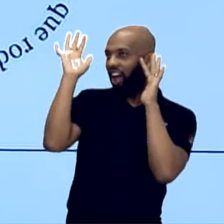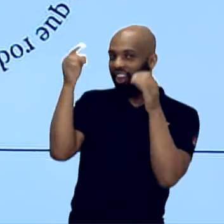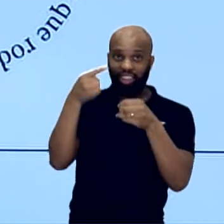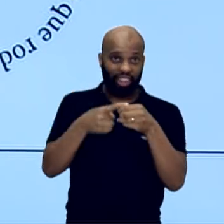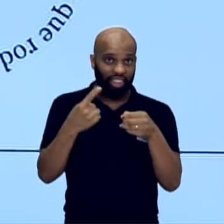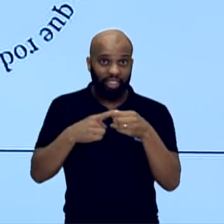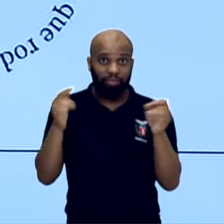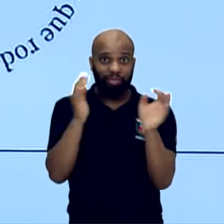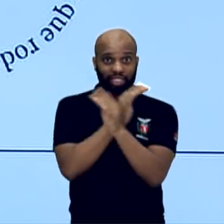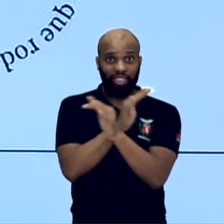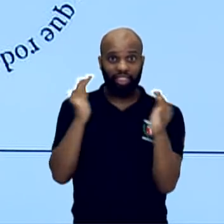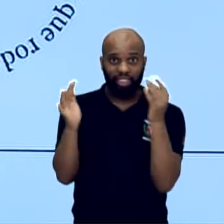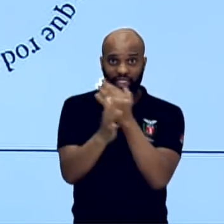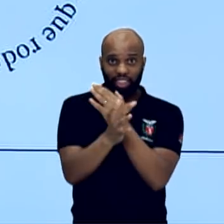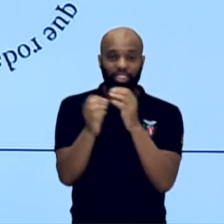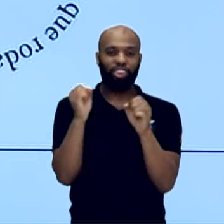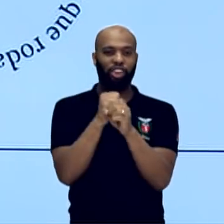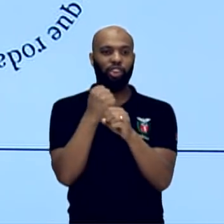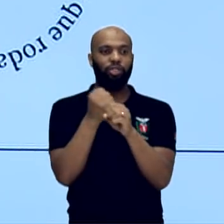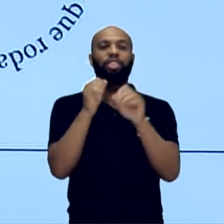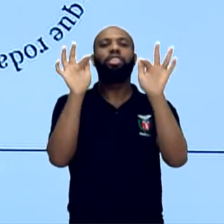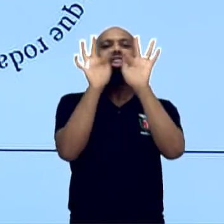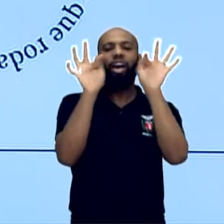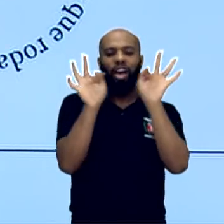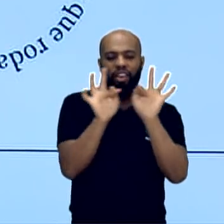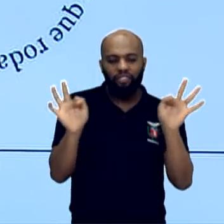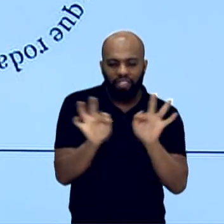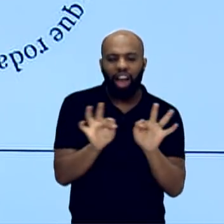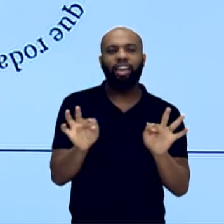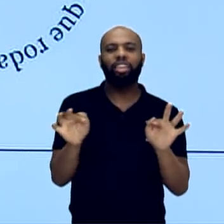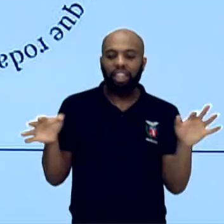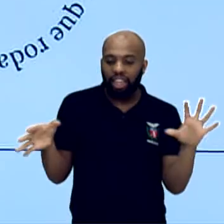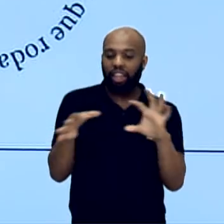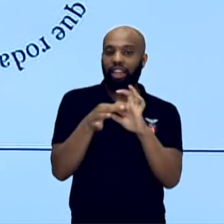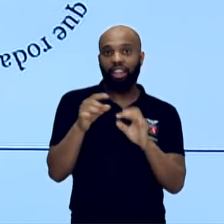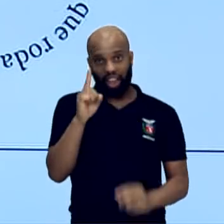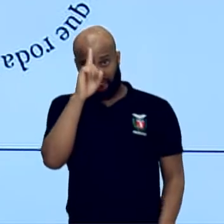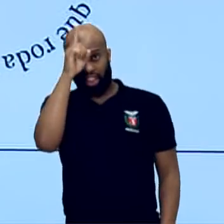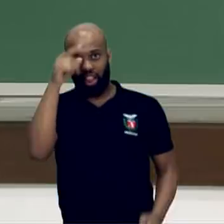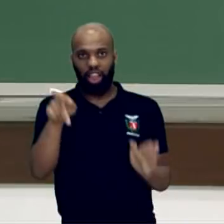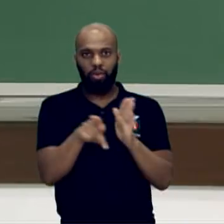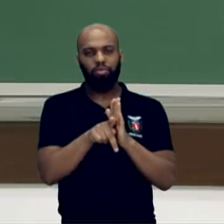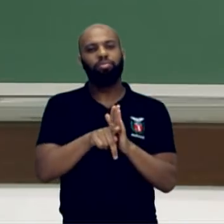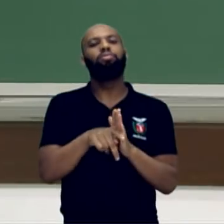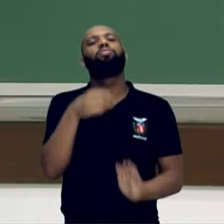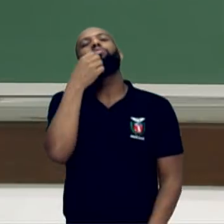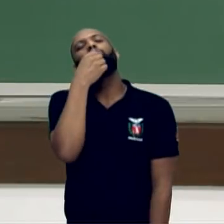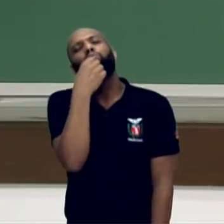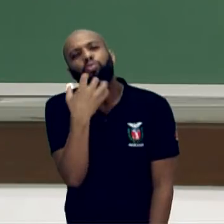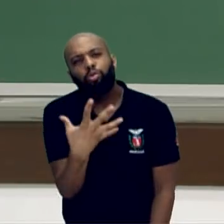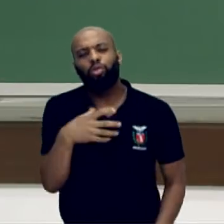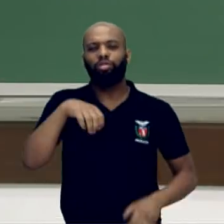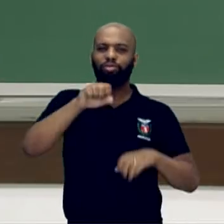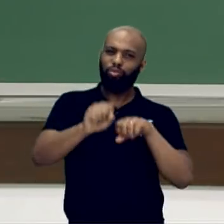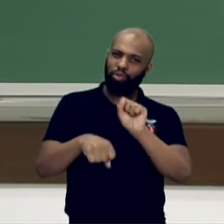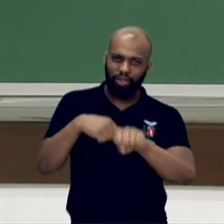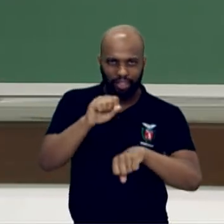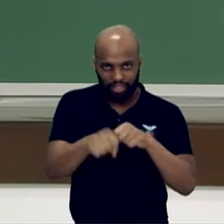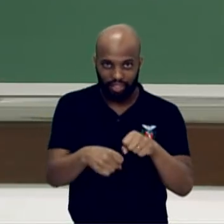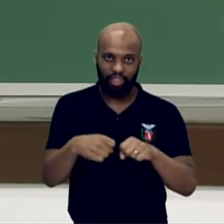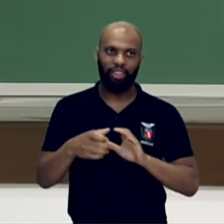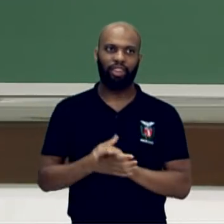vai construindo aqui frases que vão se ligando à sua ideia do quanto é bom andar de